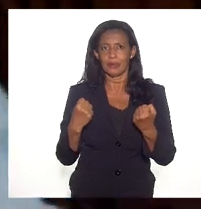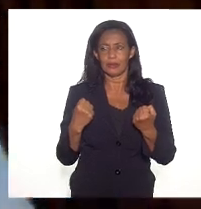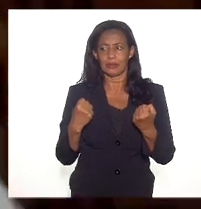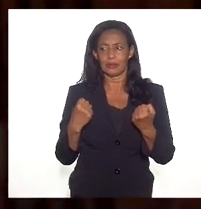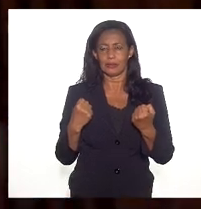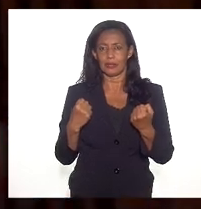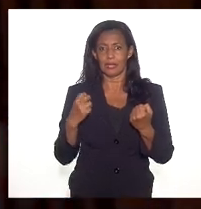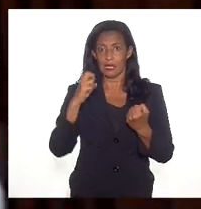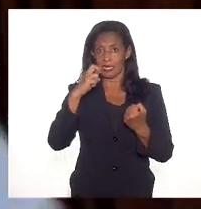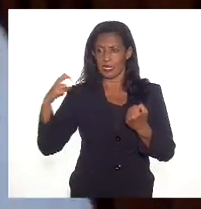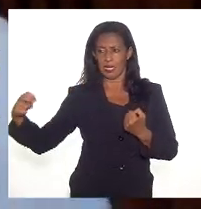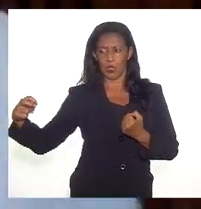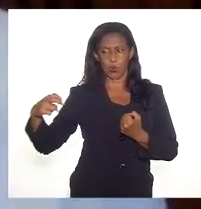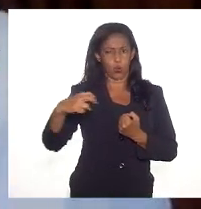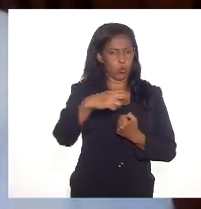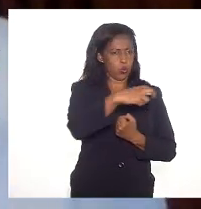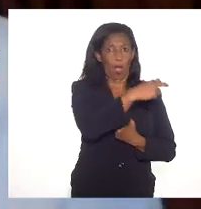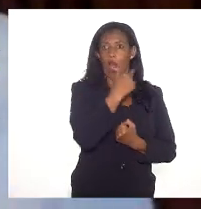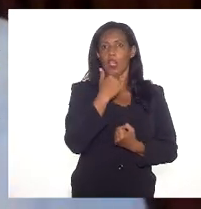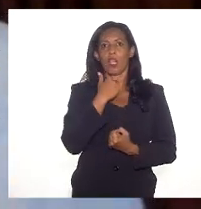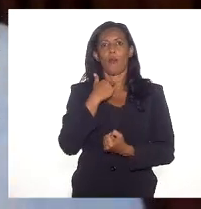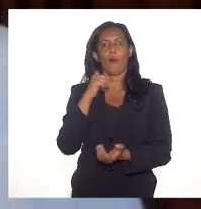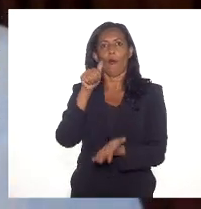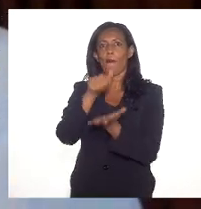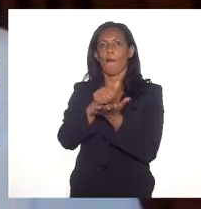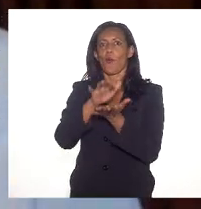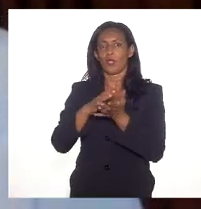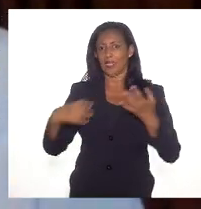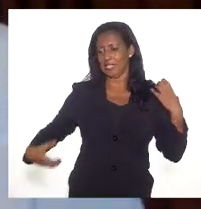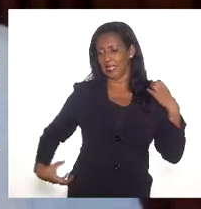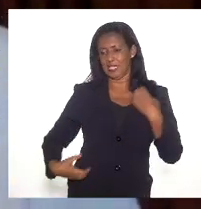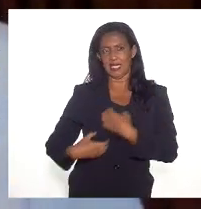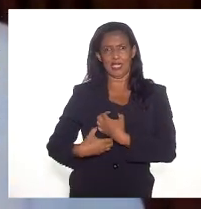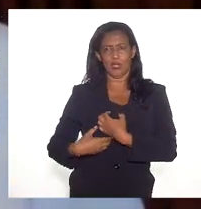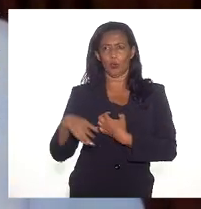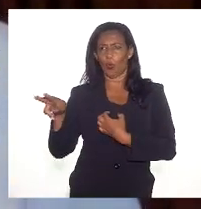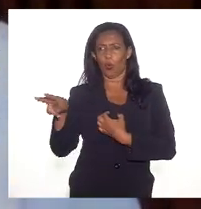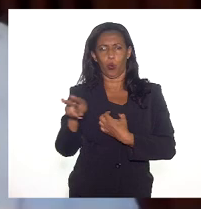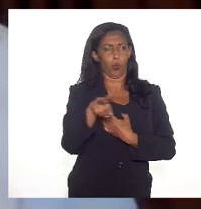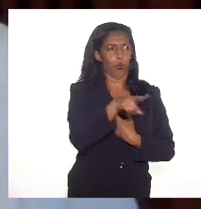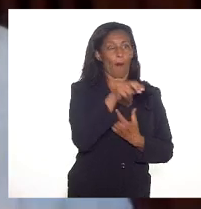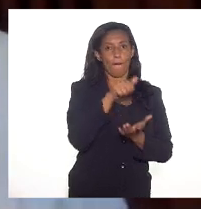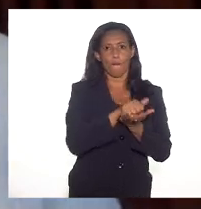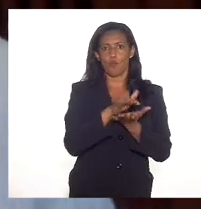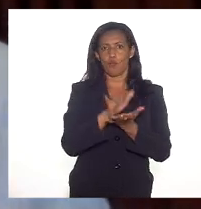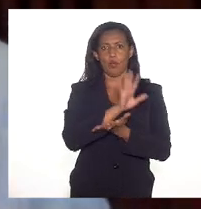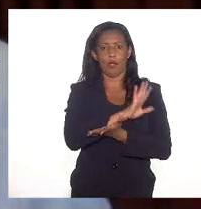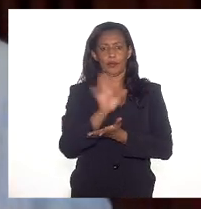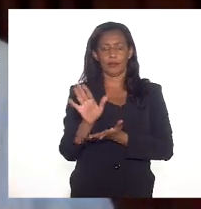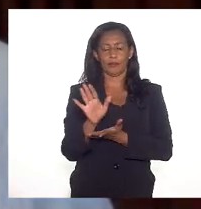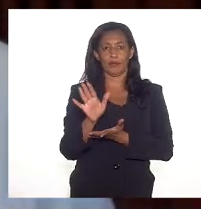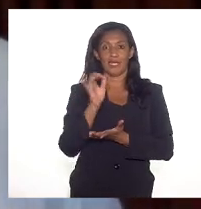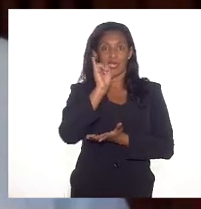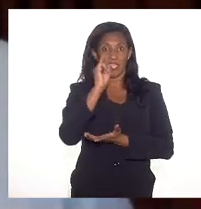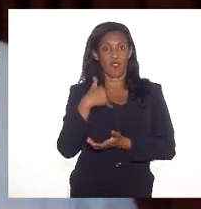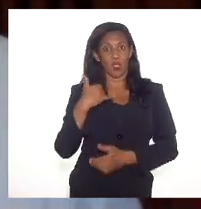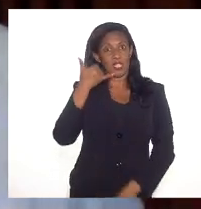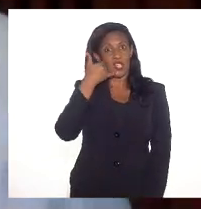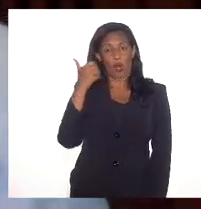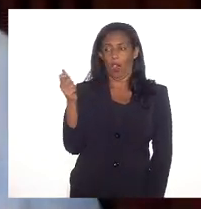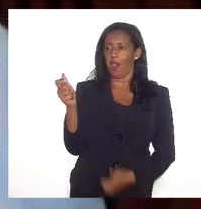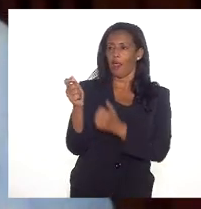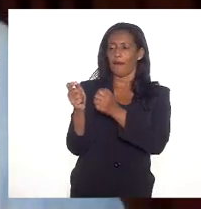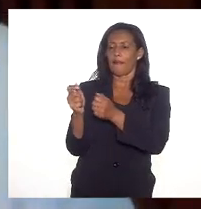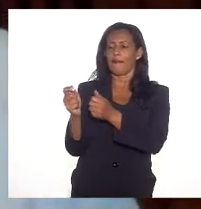Então, se ele passar com o carro, ele não, sem o cinto, ele não será mais multado. Se estiver com o celular e